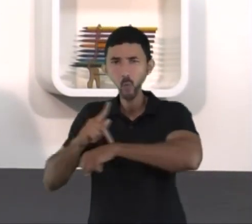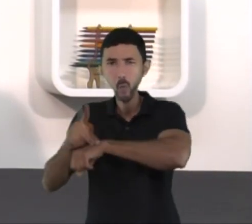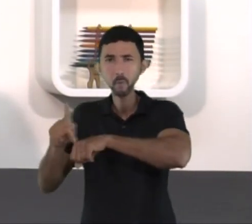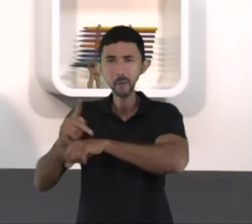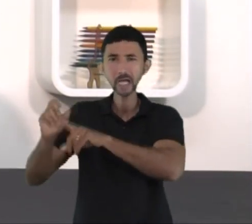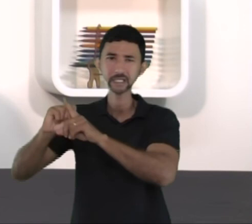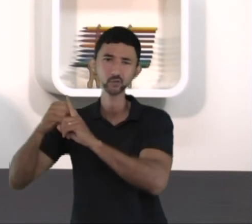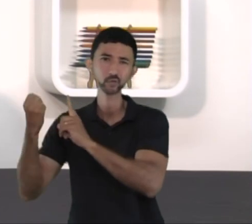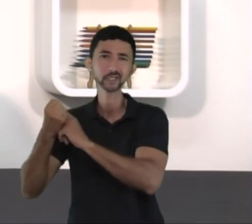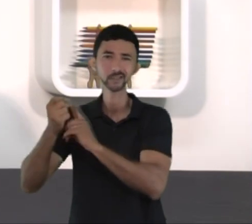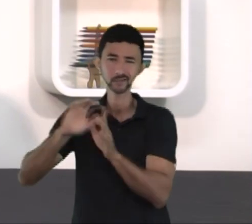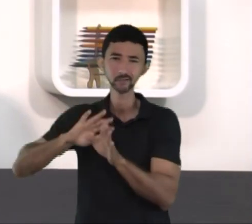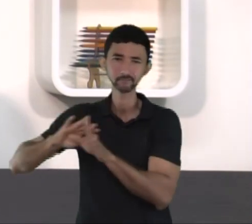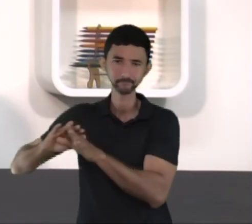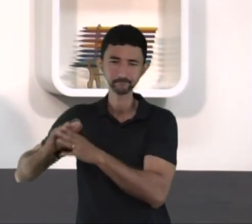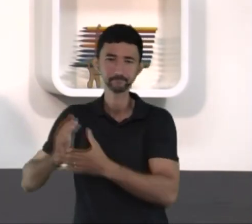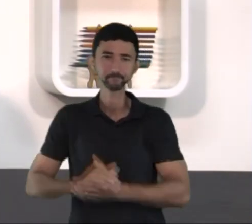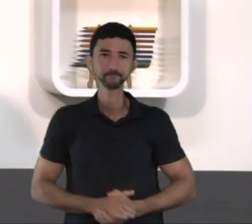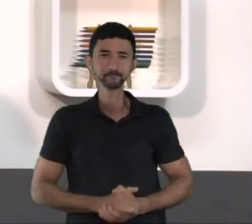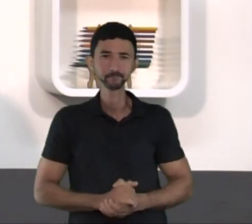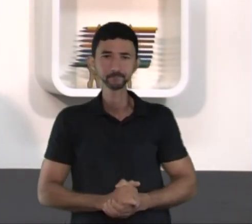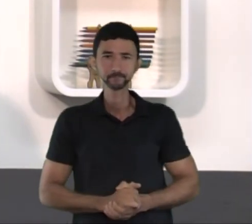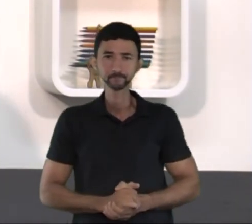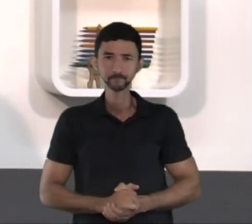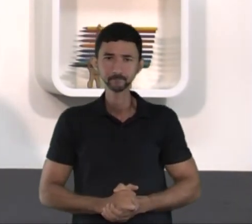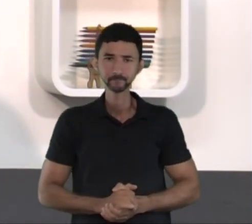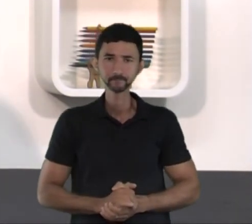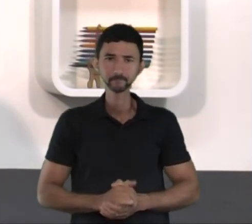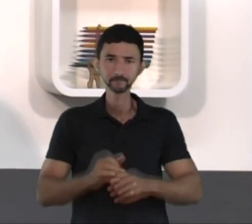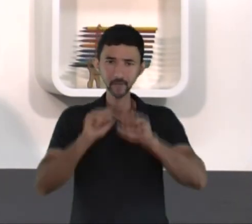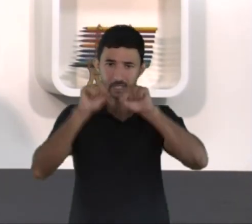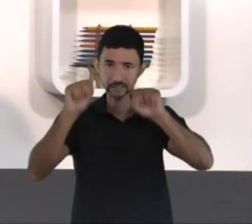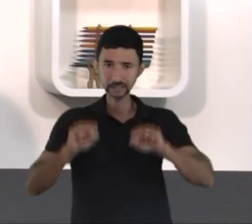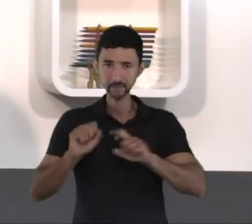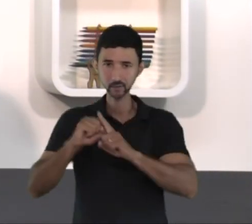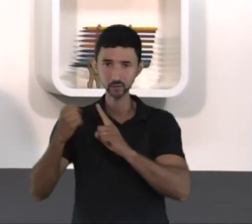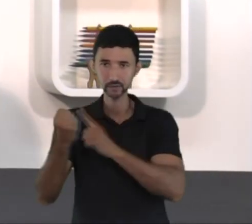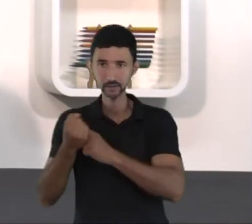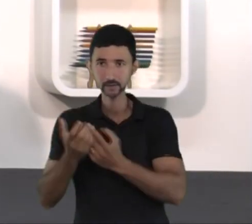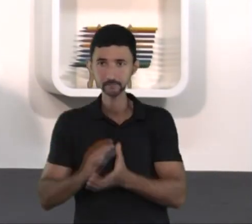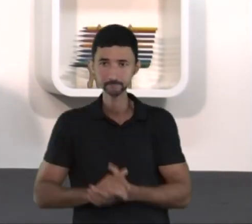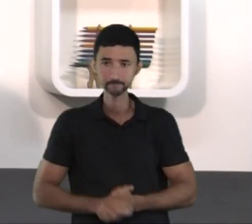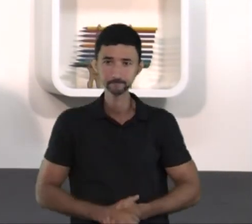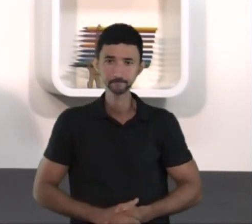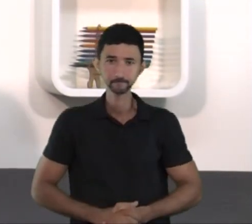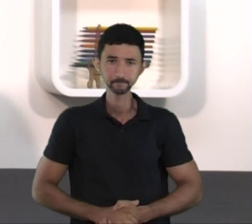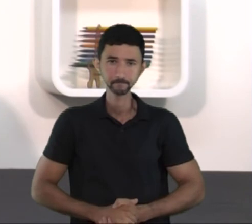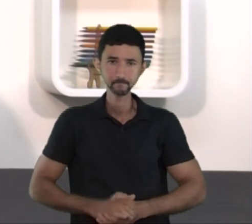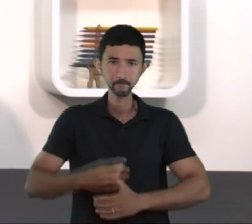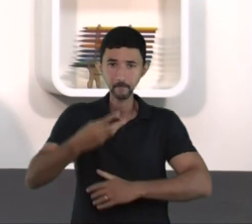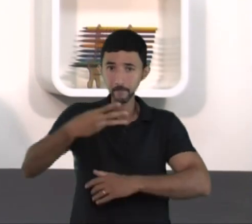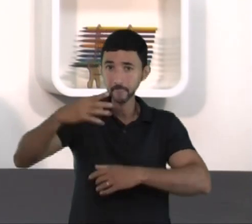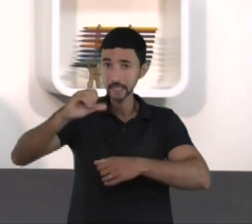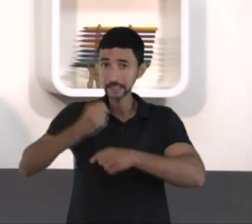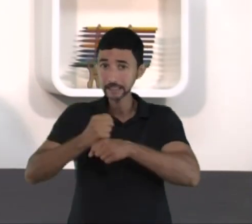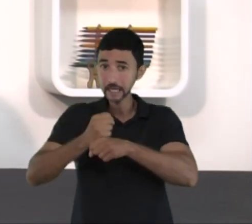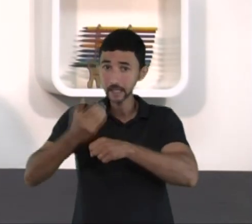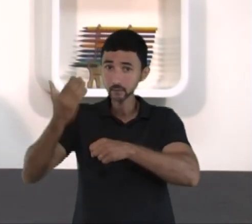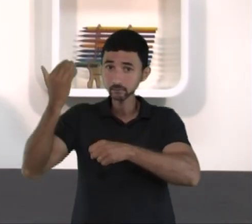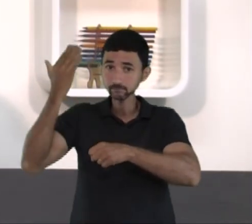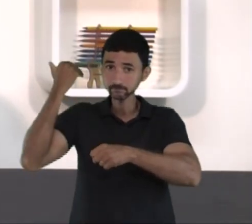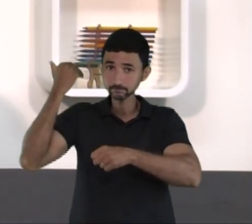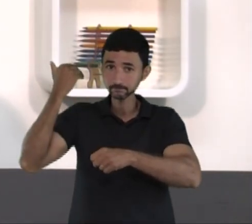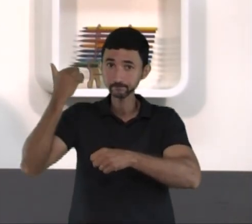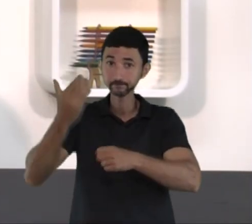países pontuais ainda resistindo com seu sistema socialista. Bom, a gente está falando há 30 anos atrás,